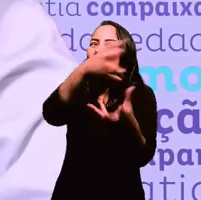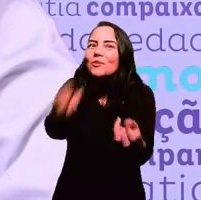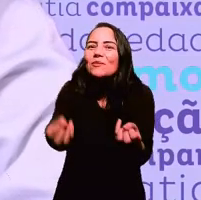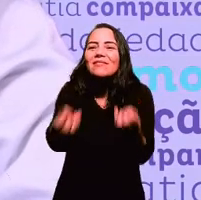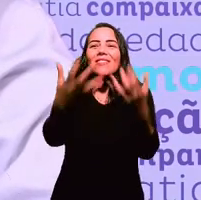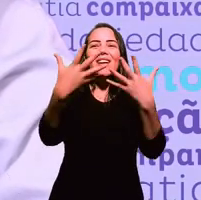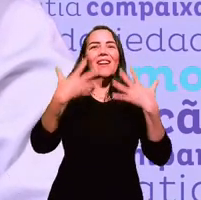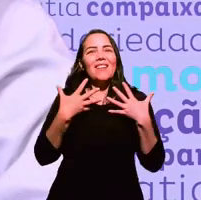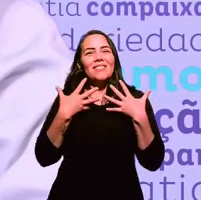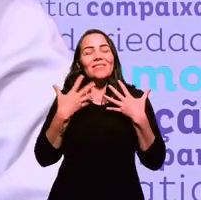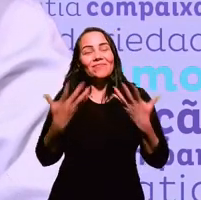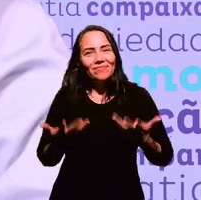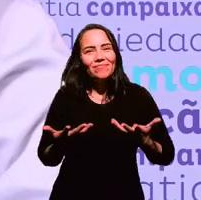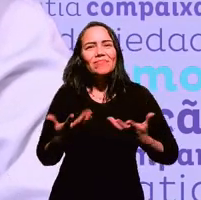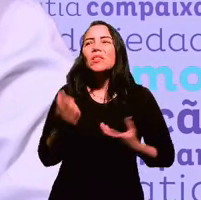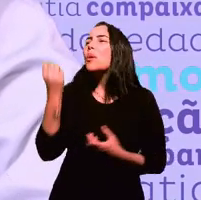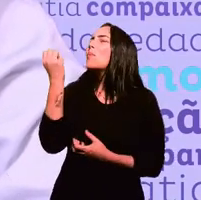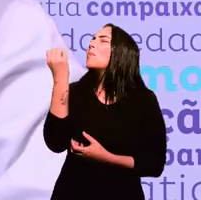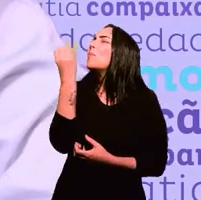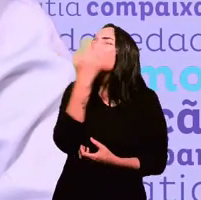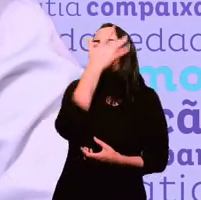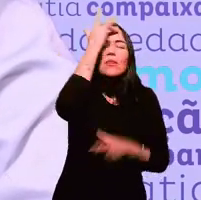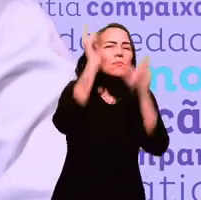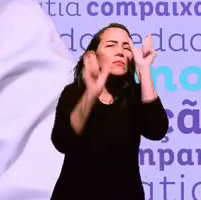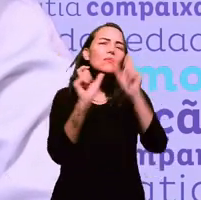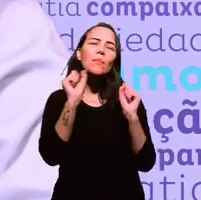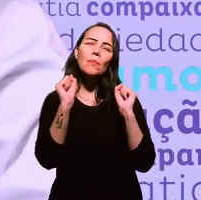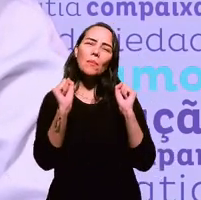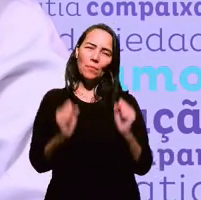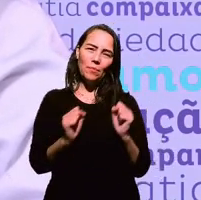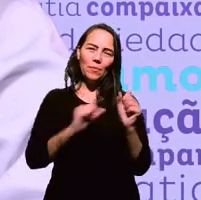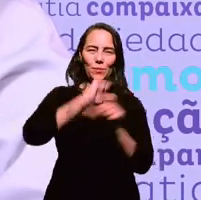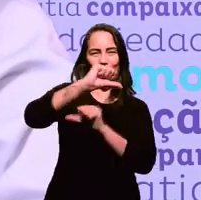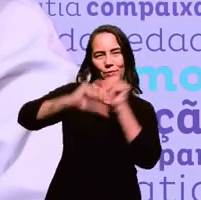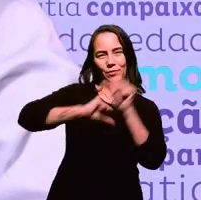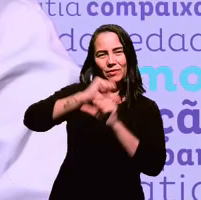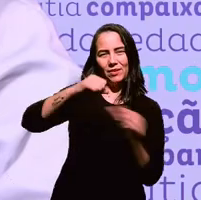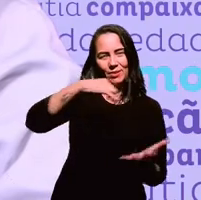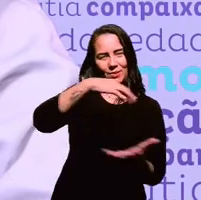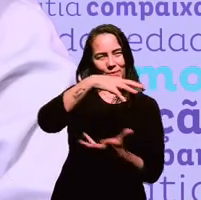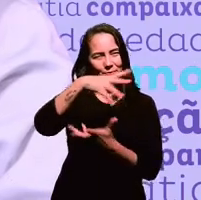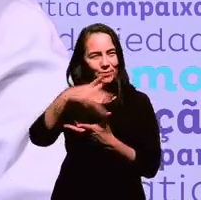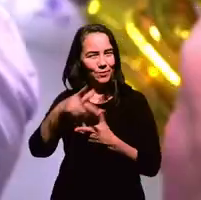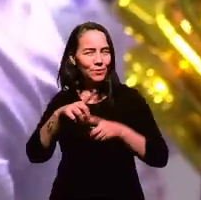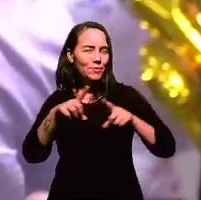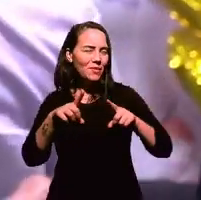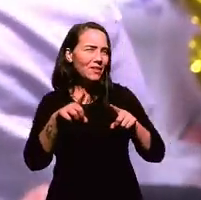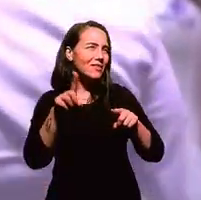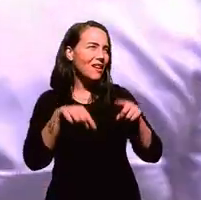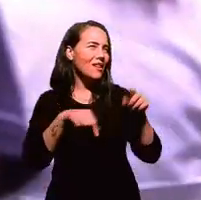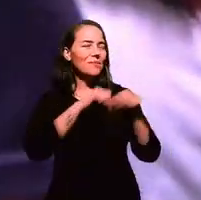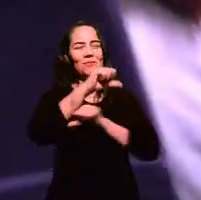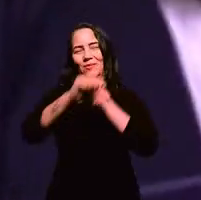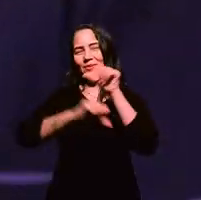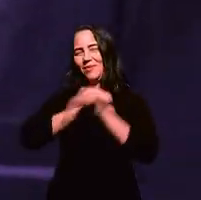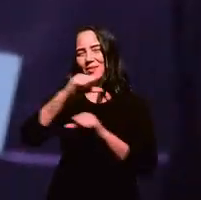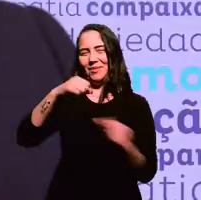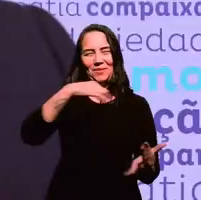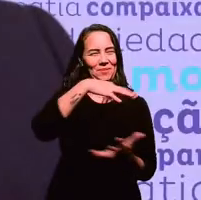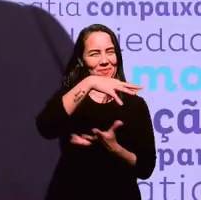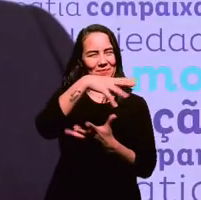pouca gente que pode mudar o mundo, né? Tem gente que pode mudar o mundo, mas o mínimo é fazer é mudar o mundo que cerca a gente,